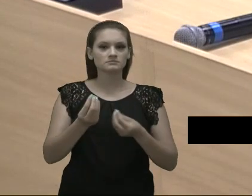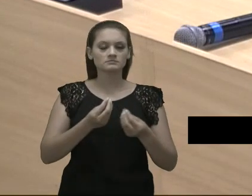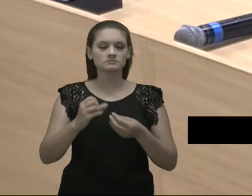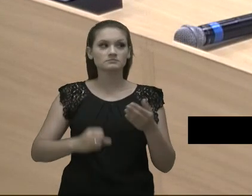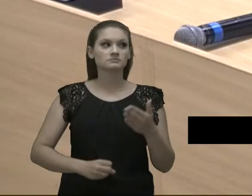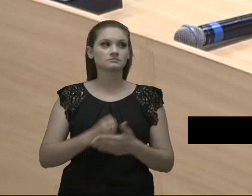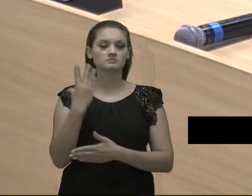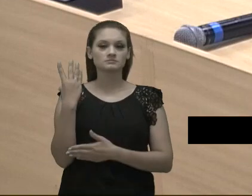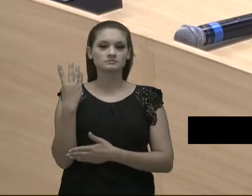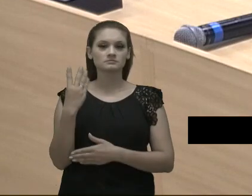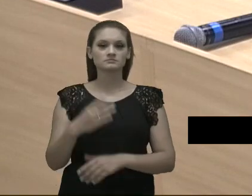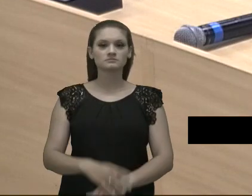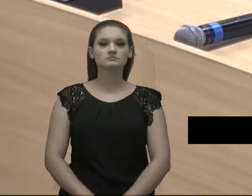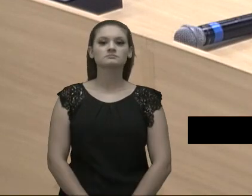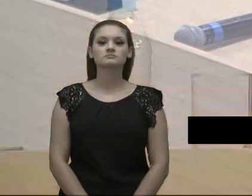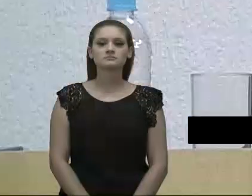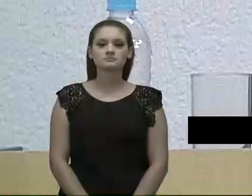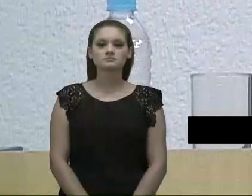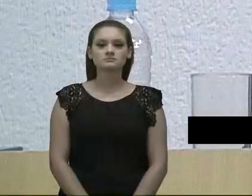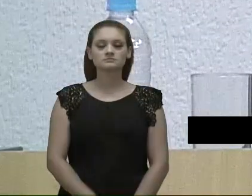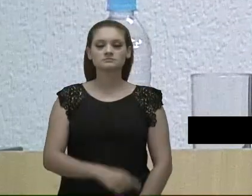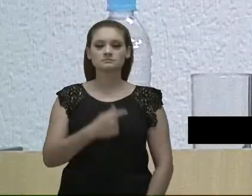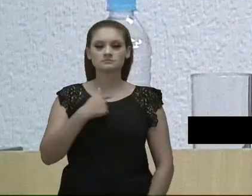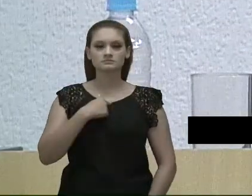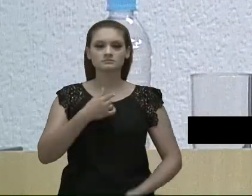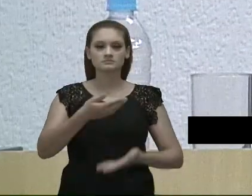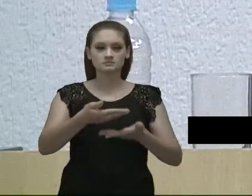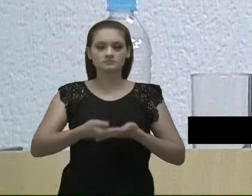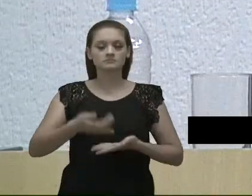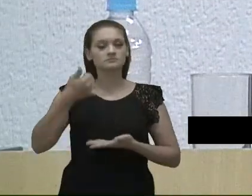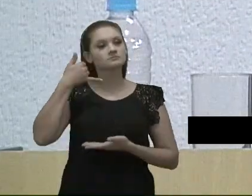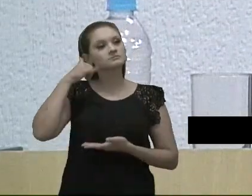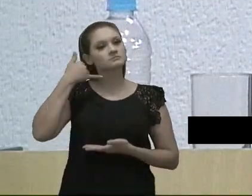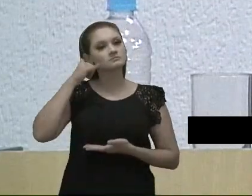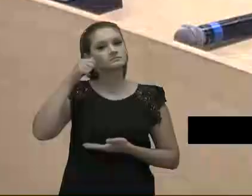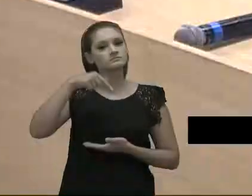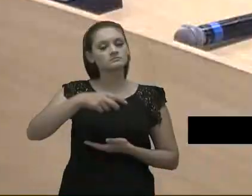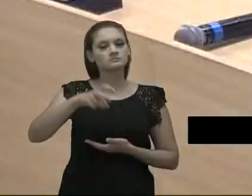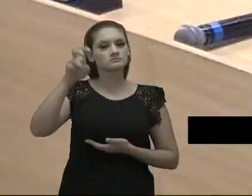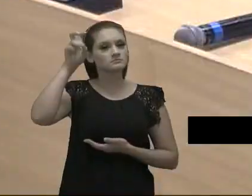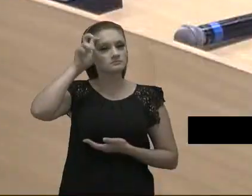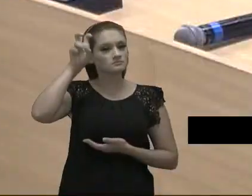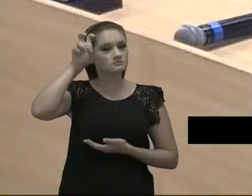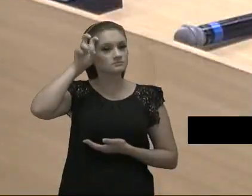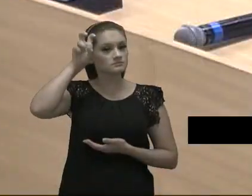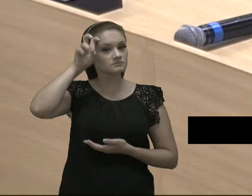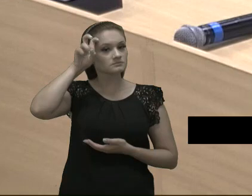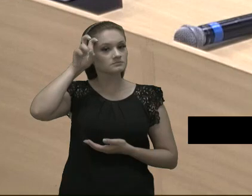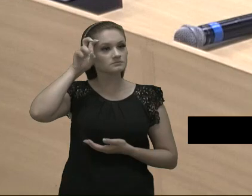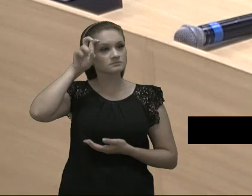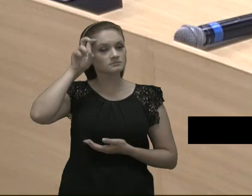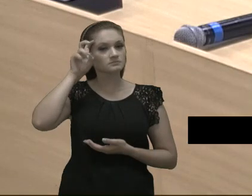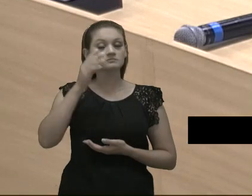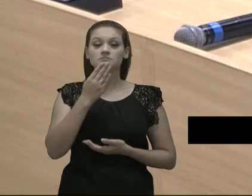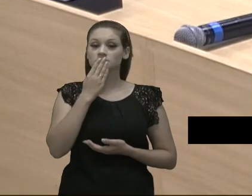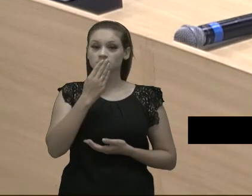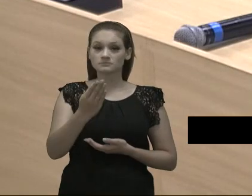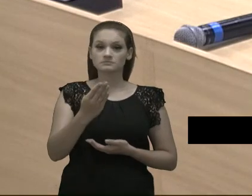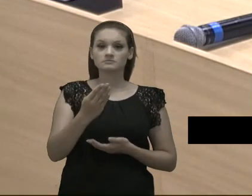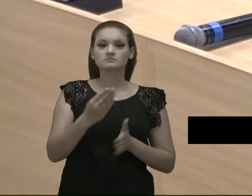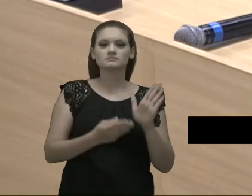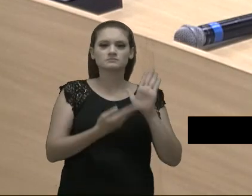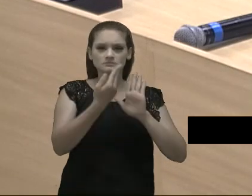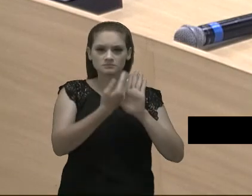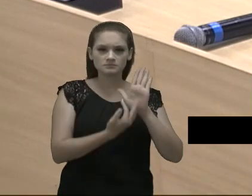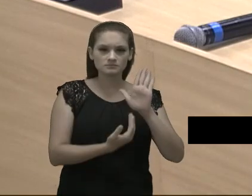esse fato? Eu recebi uma ligação na quinta-feira solicitando os dados das